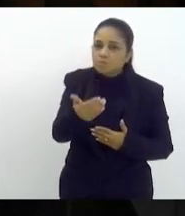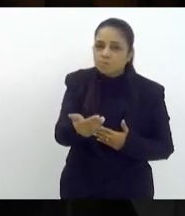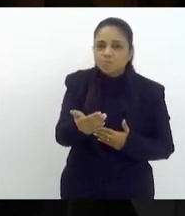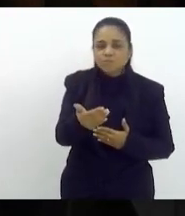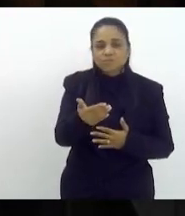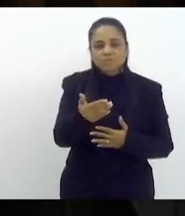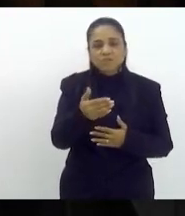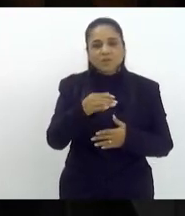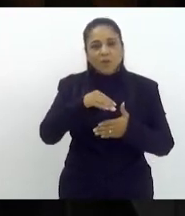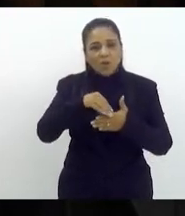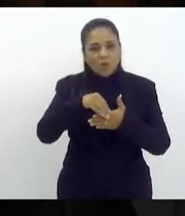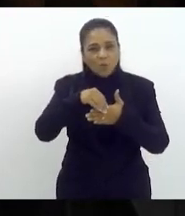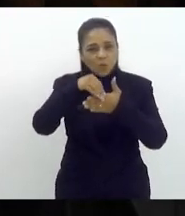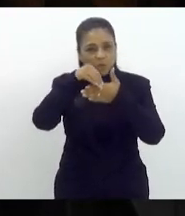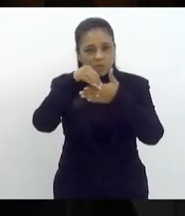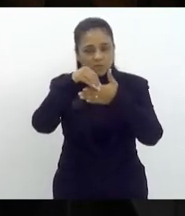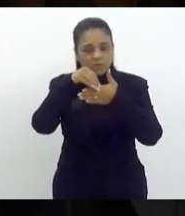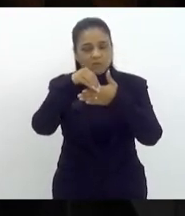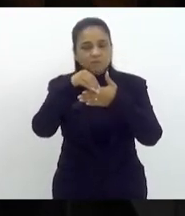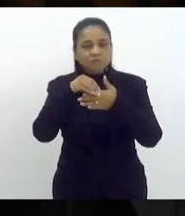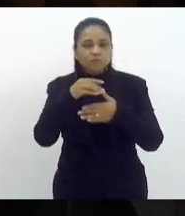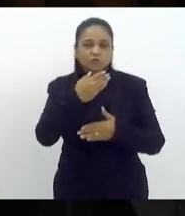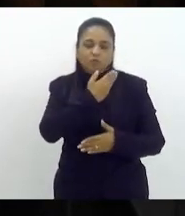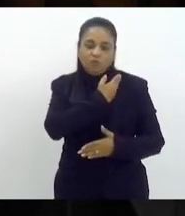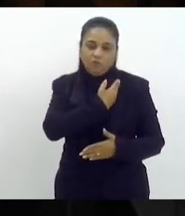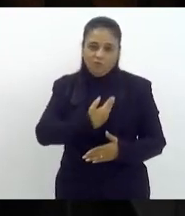ao líder do governo